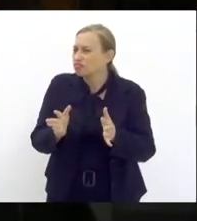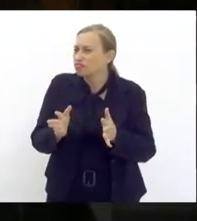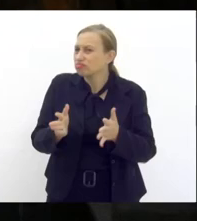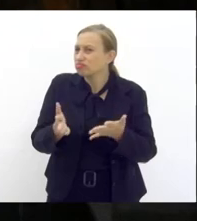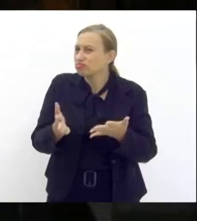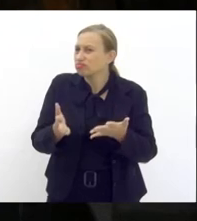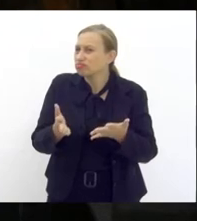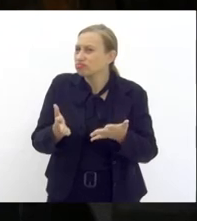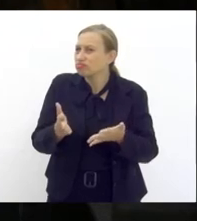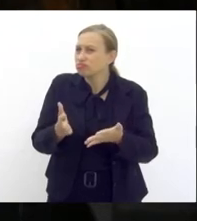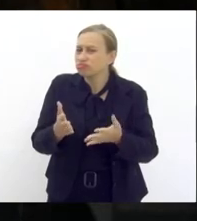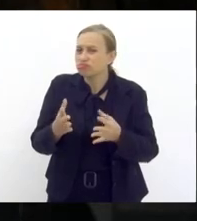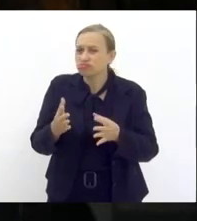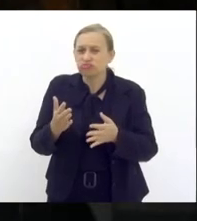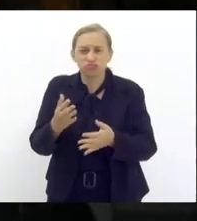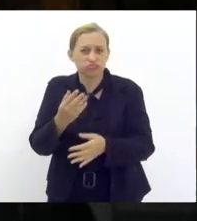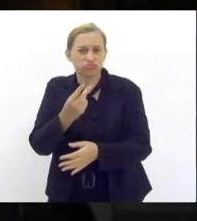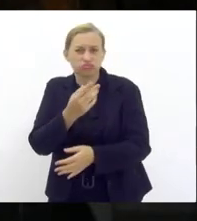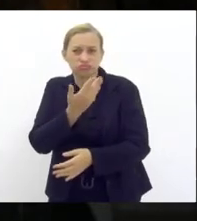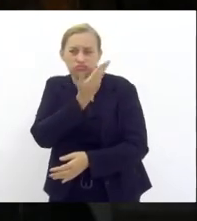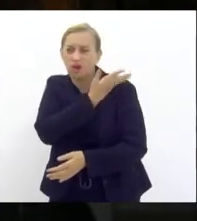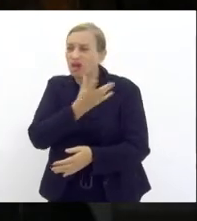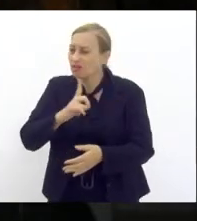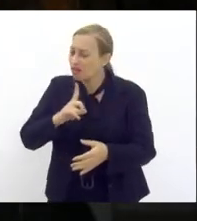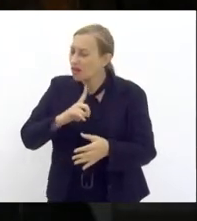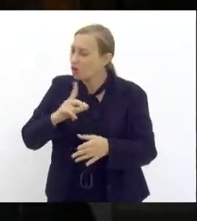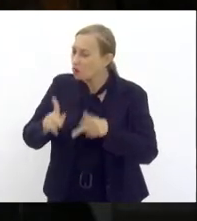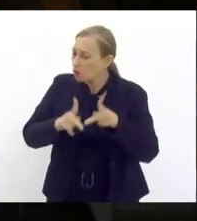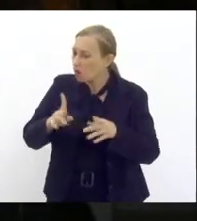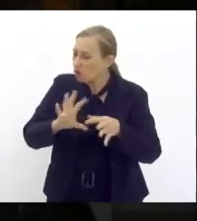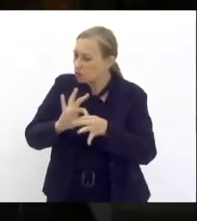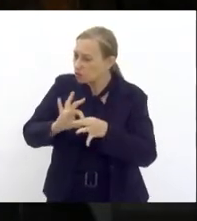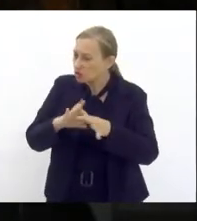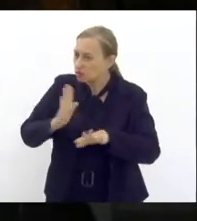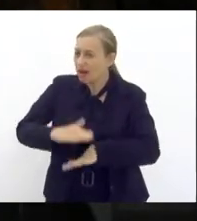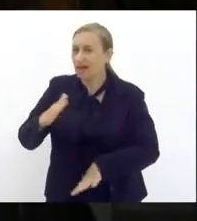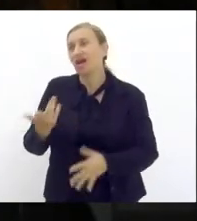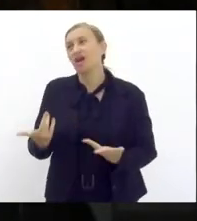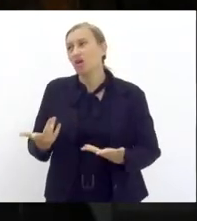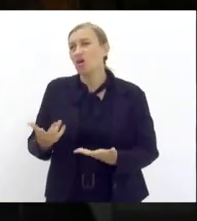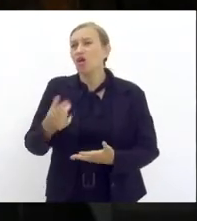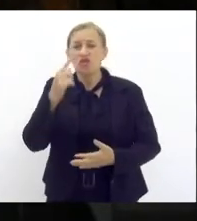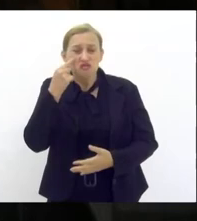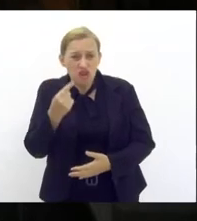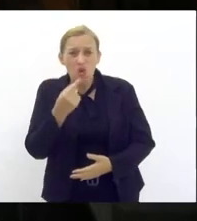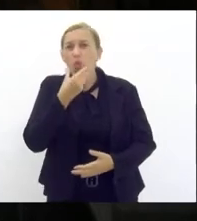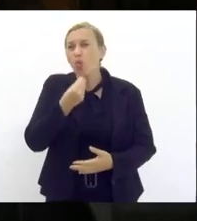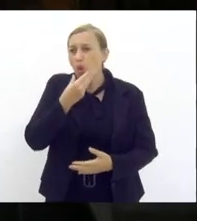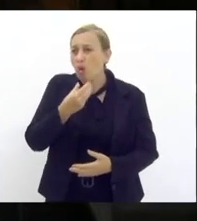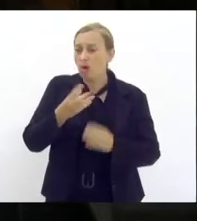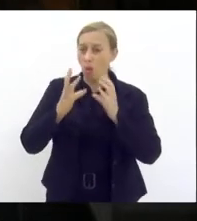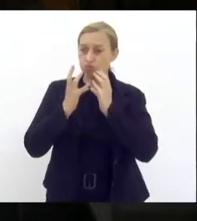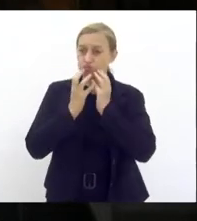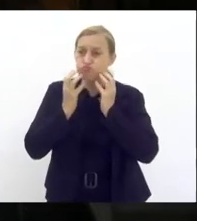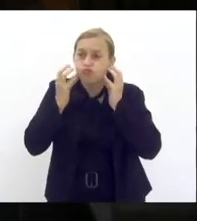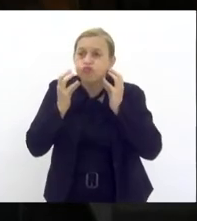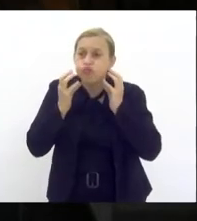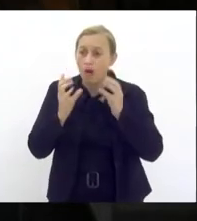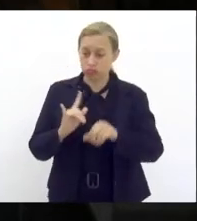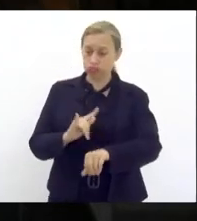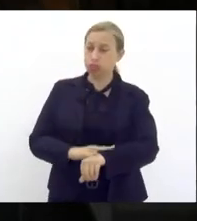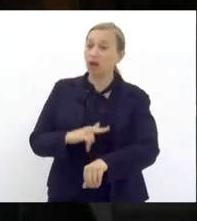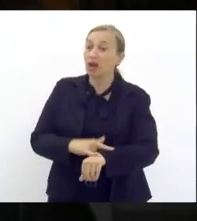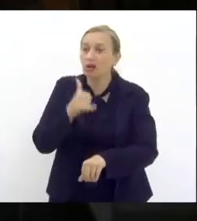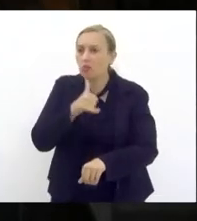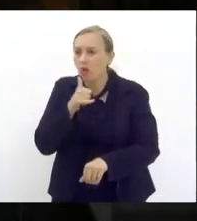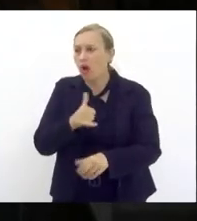acabar de vez, porque a gente é um povo mais unido, não dá para tu botar um homem de barba saindo de um banheiro mais feminino. Eu acho que você está incentivando